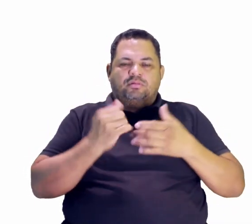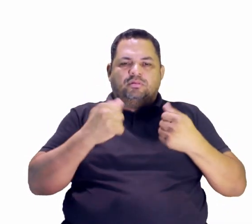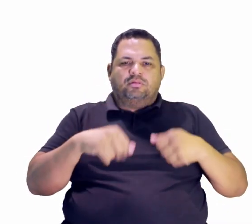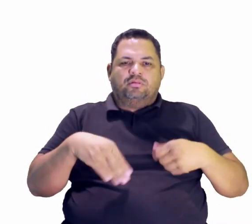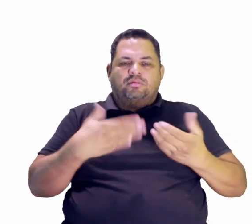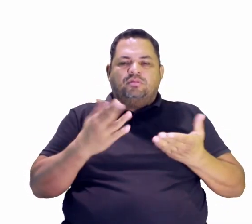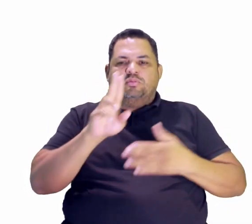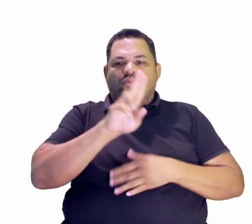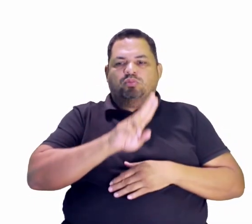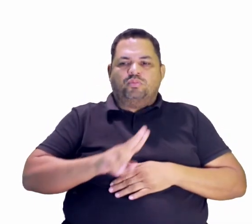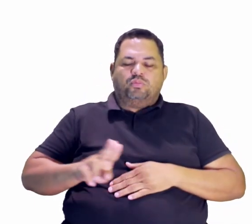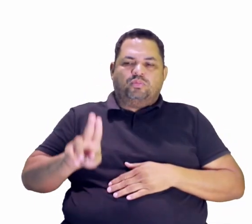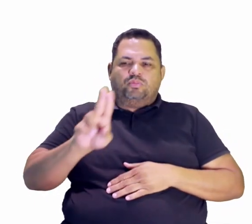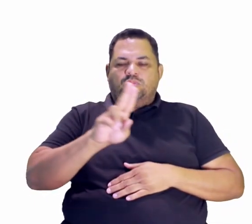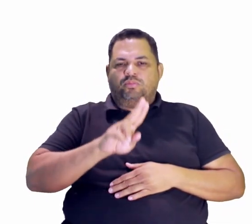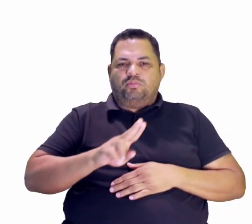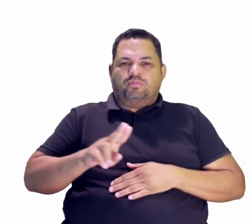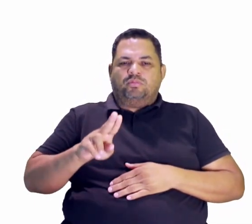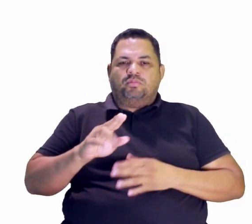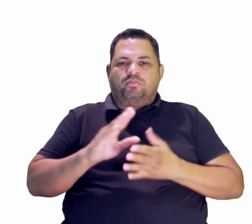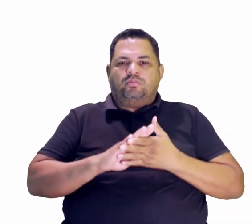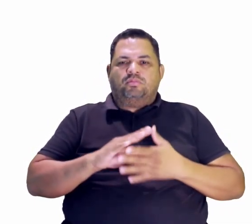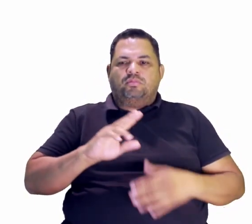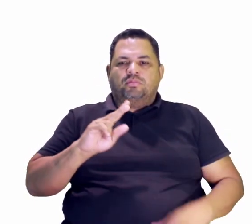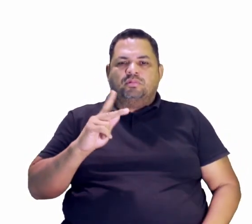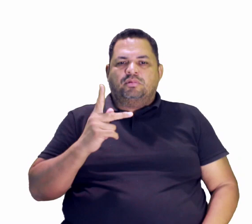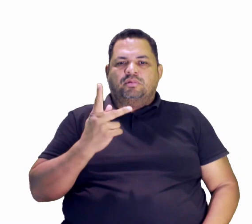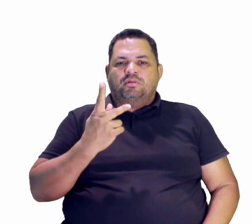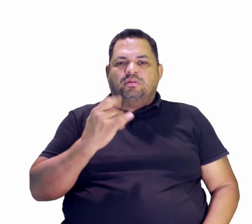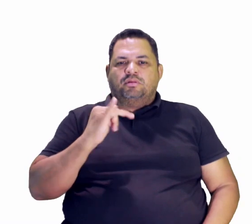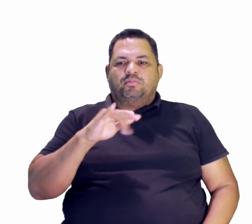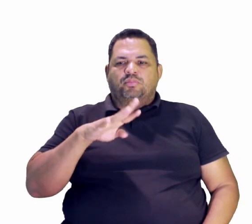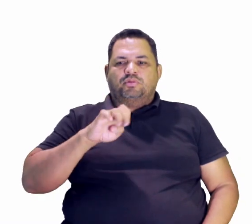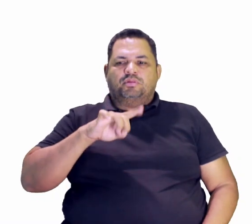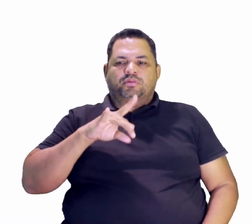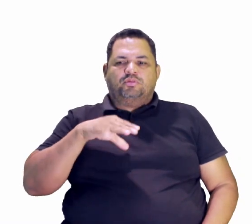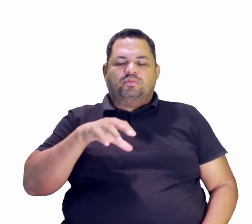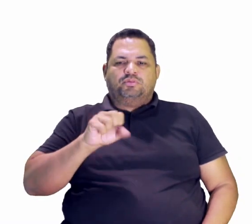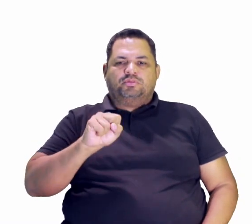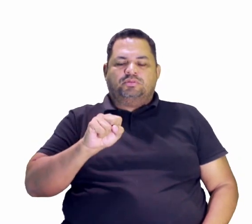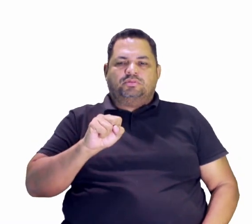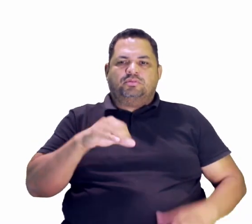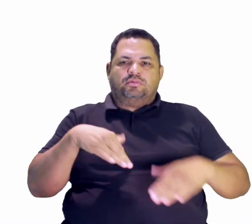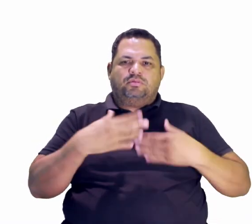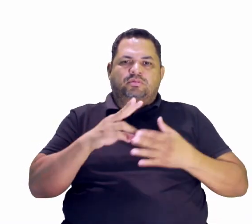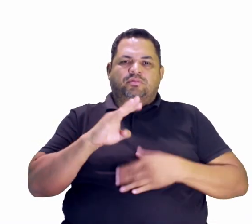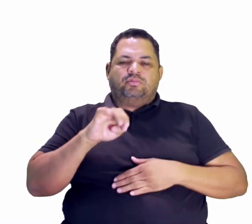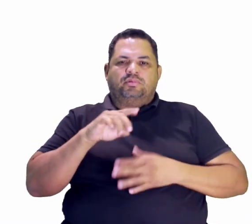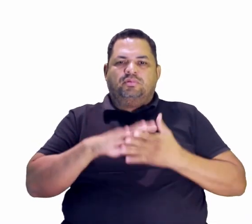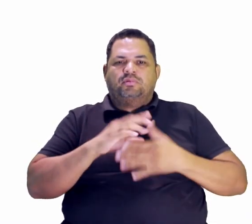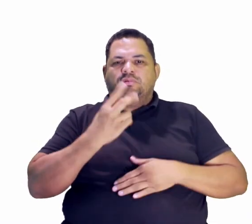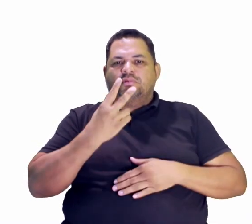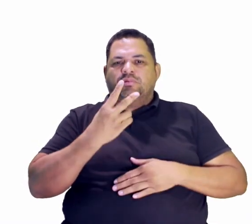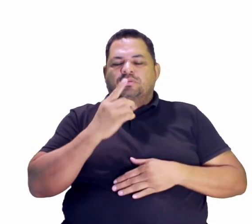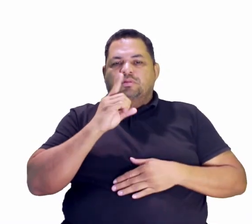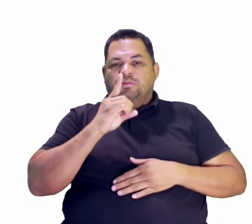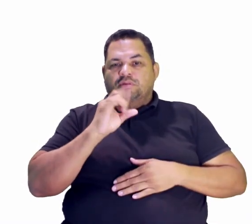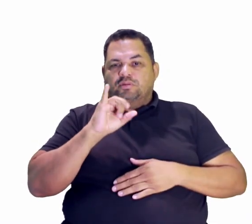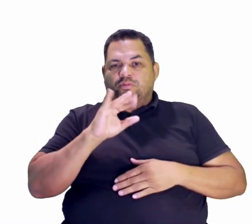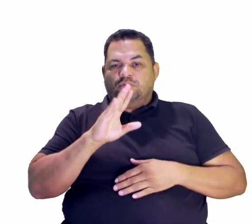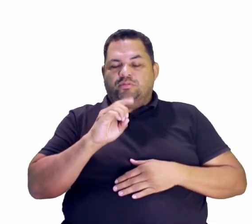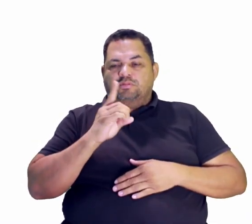usar a hipotenusa, né? Em que os vetores D1 e D2 são os catetos e